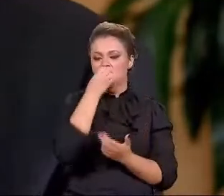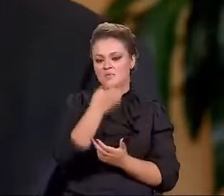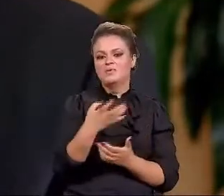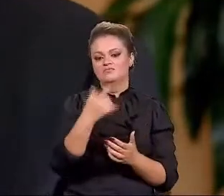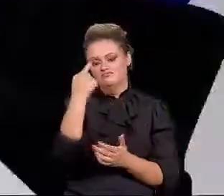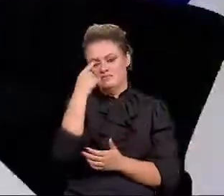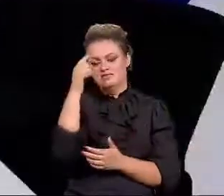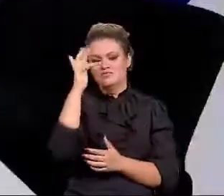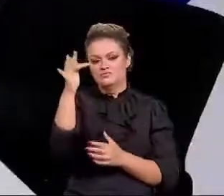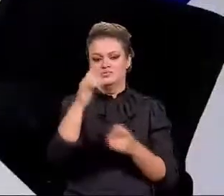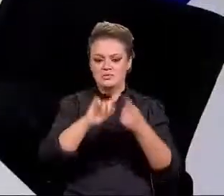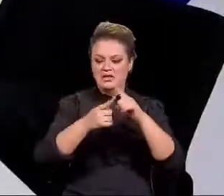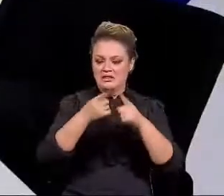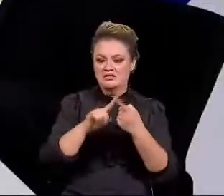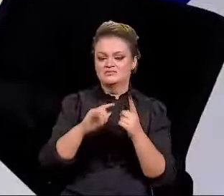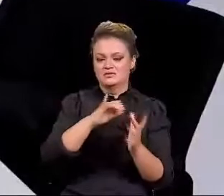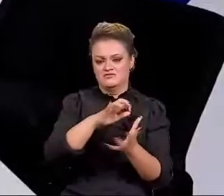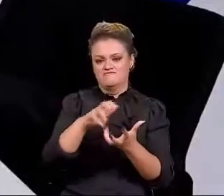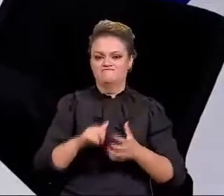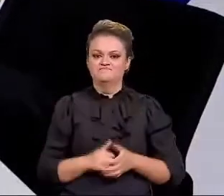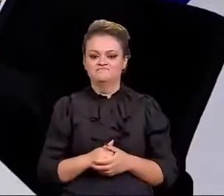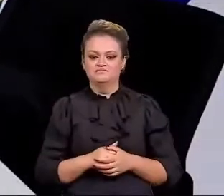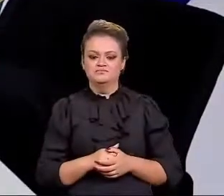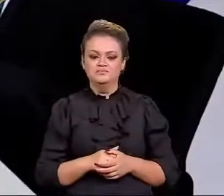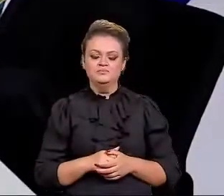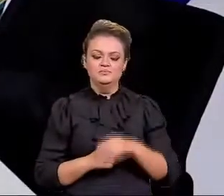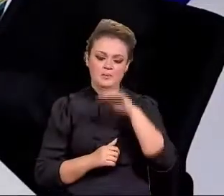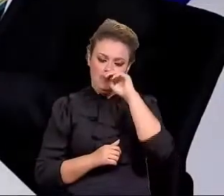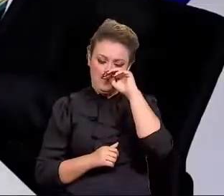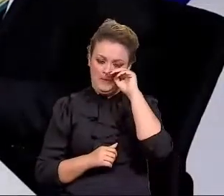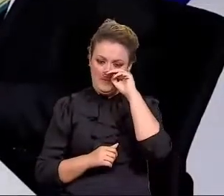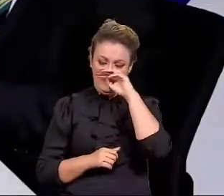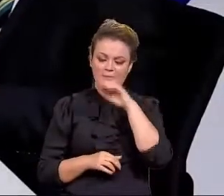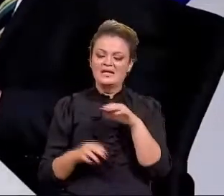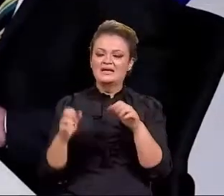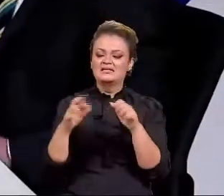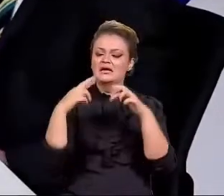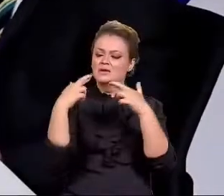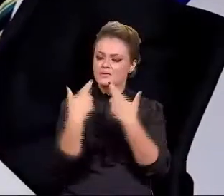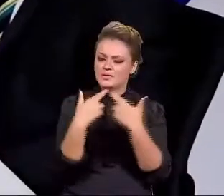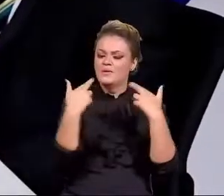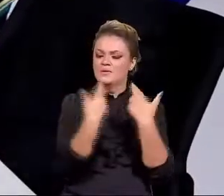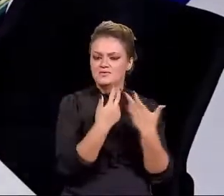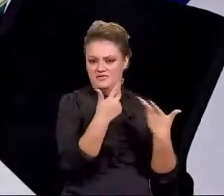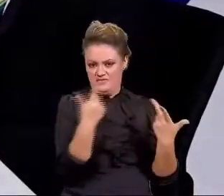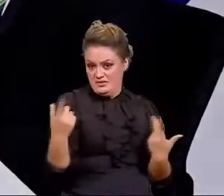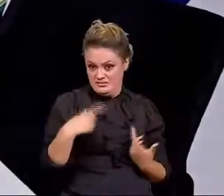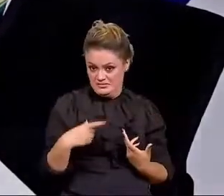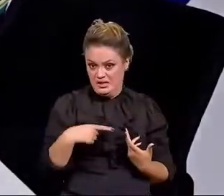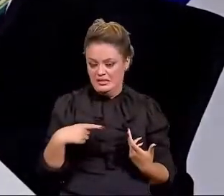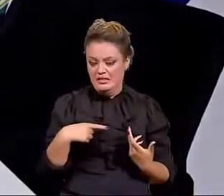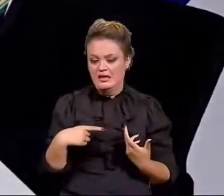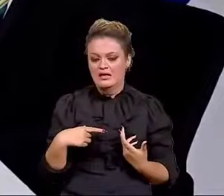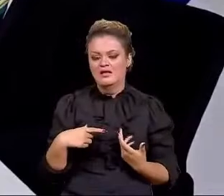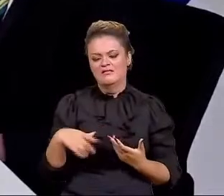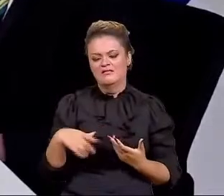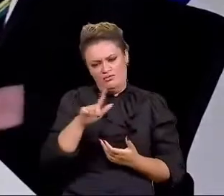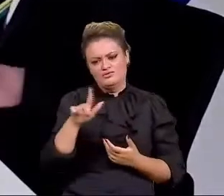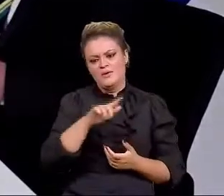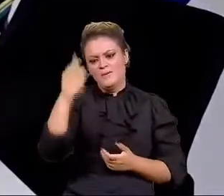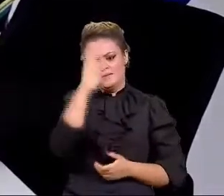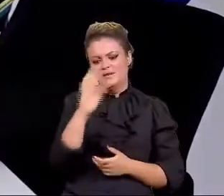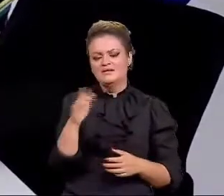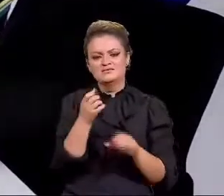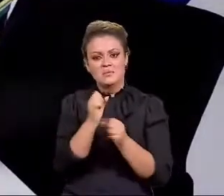Brasil. Agora, parte dessas reuniões bilaterais, elas, é claro, o Brasil é enorme, é o maior país em termos de território, em